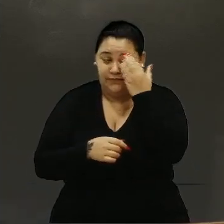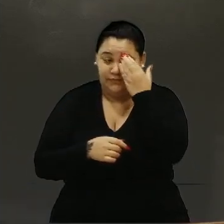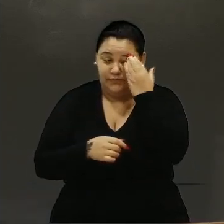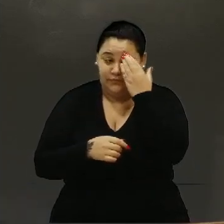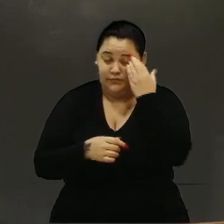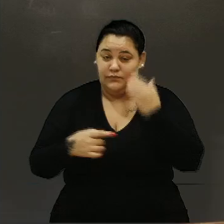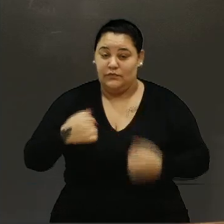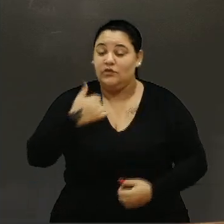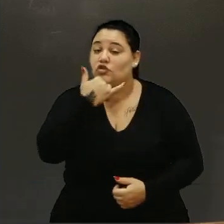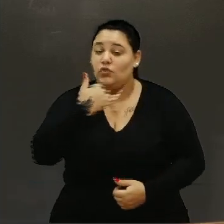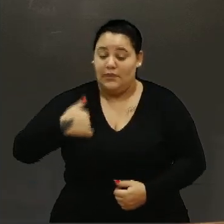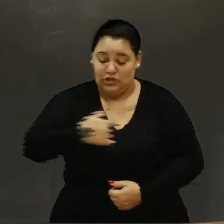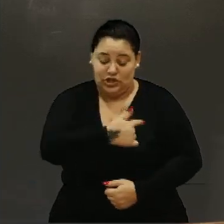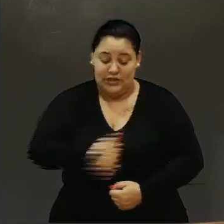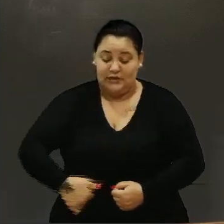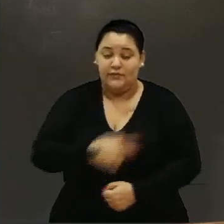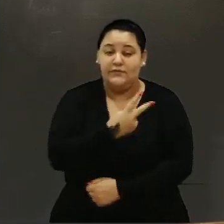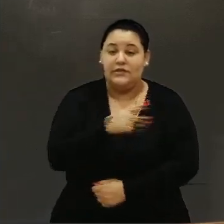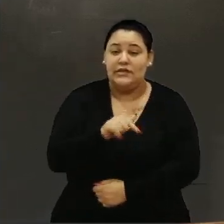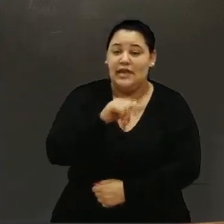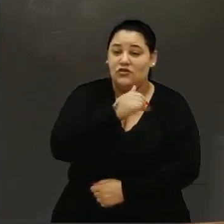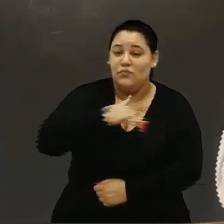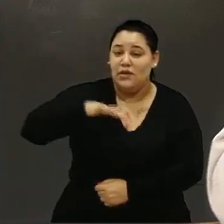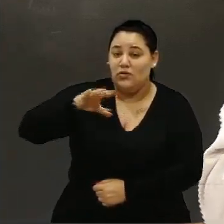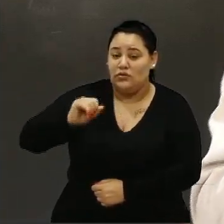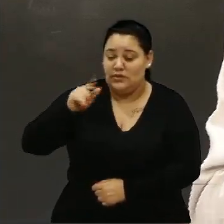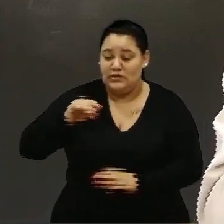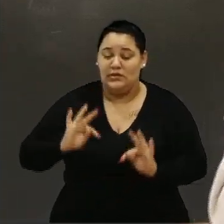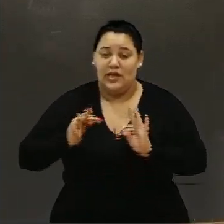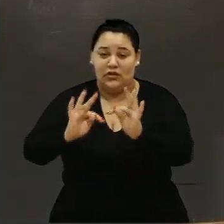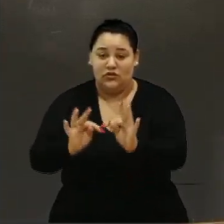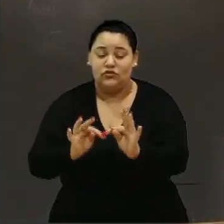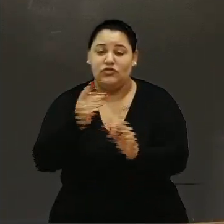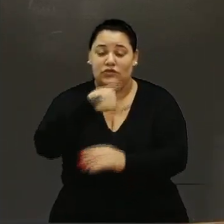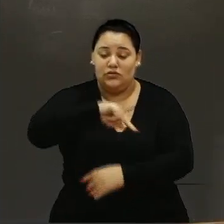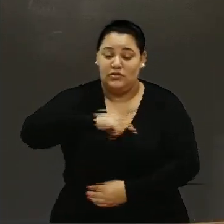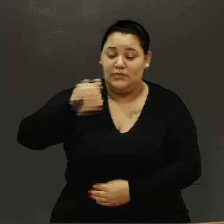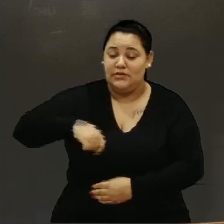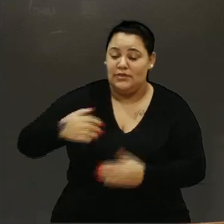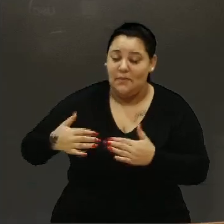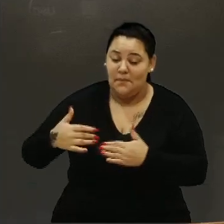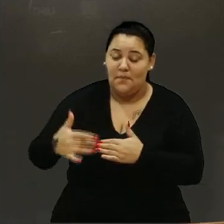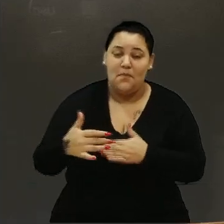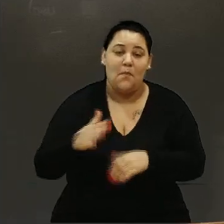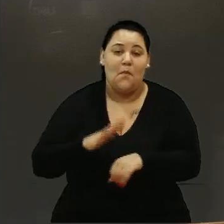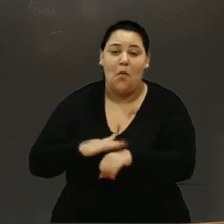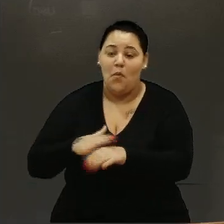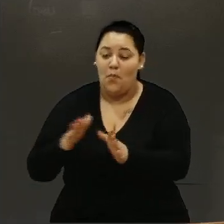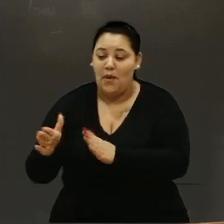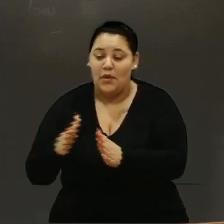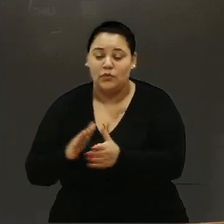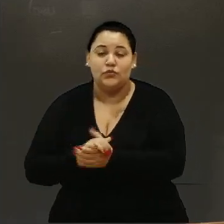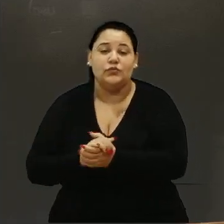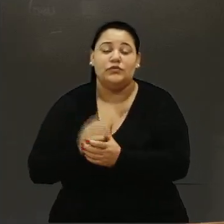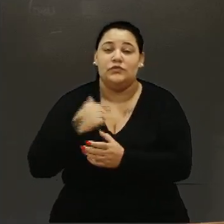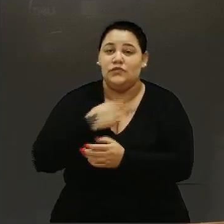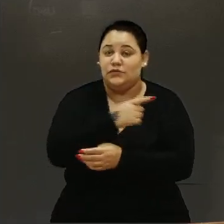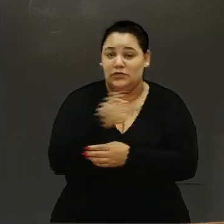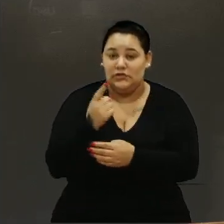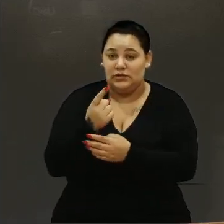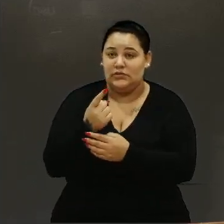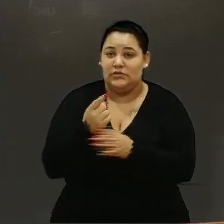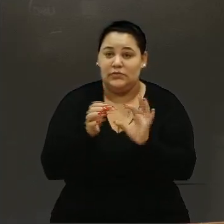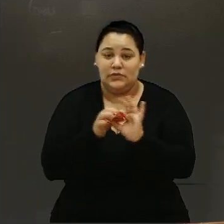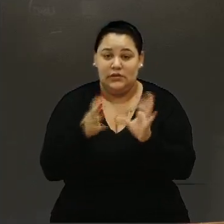indústria nacional e em tecnologia, que é o que nós precisamos para o próximo período. Então, se Vossa Excelência me permitir, eu gostaria de apresentar